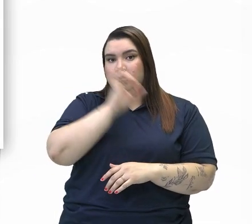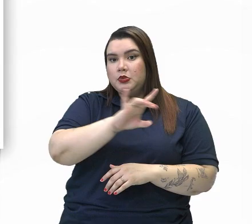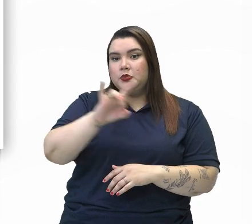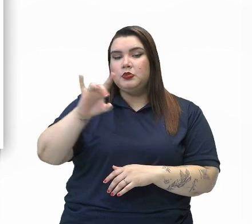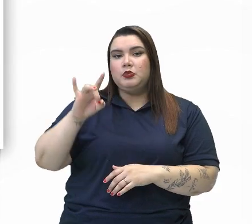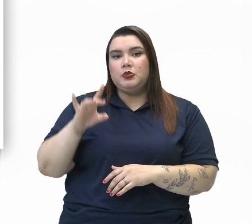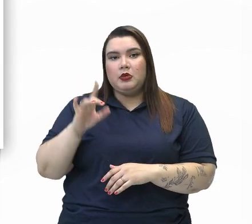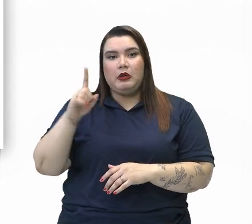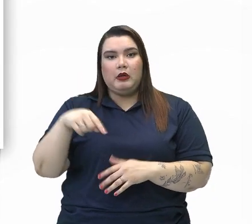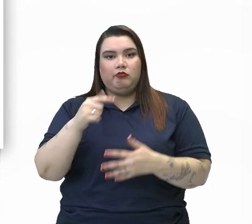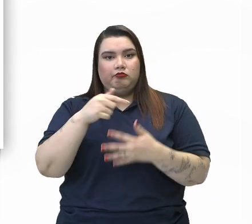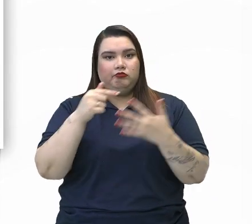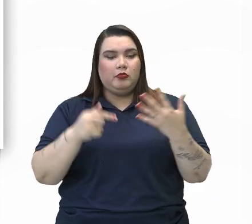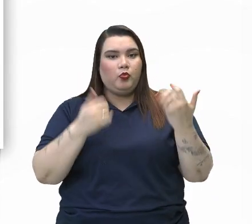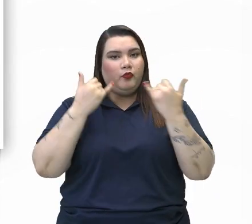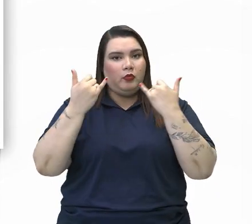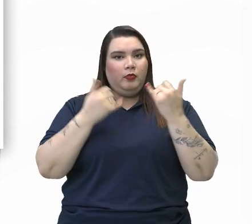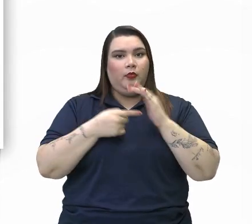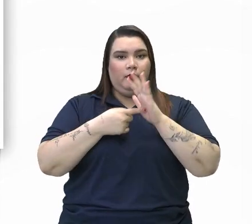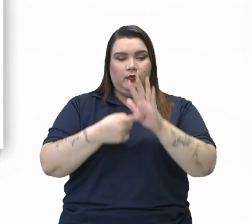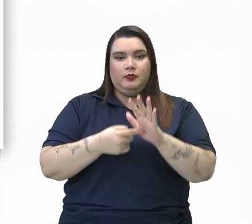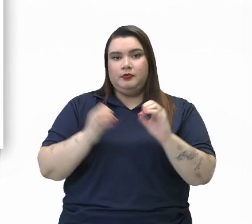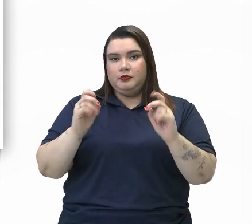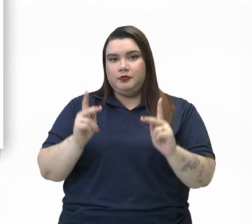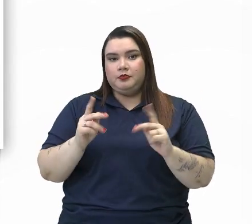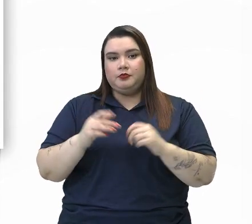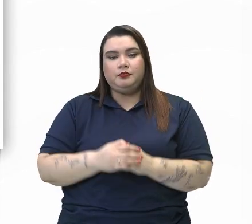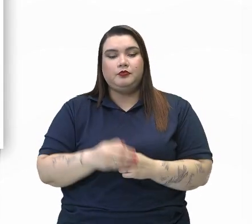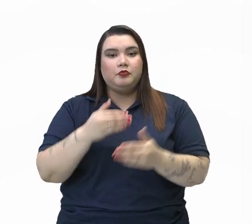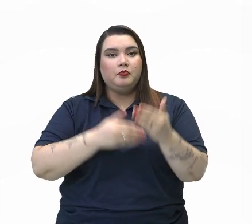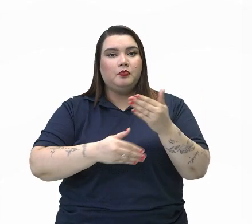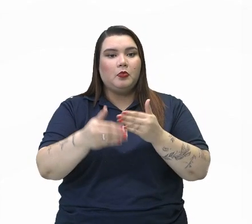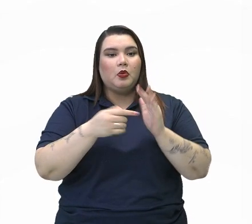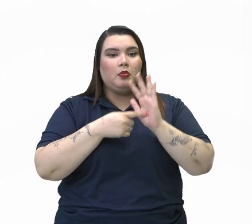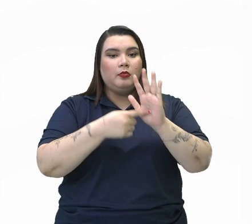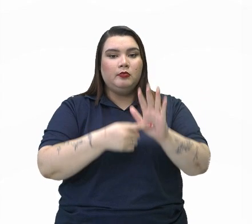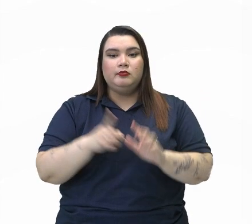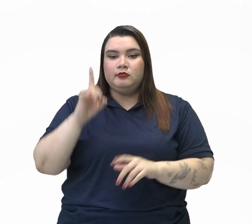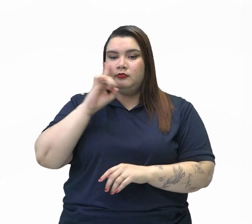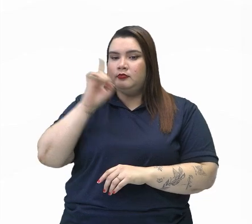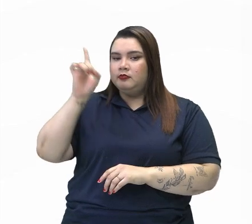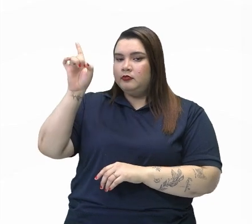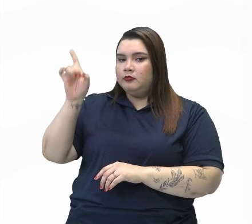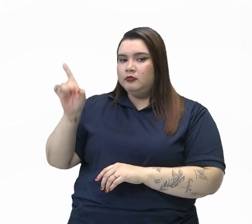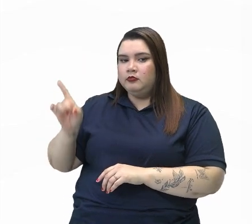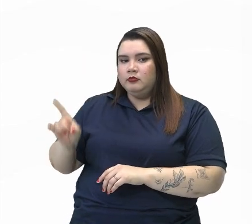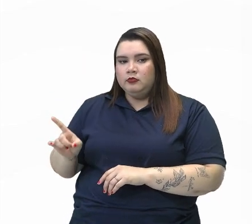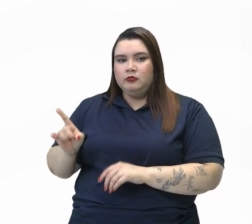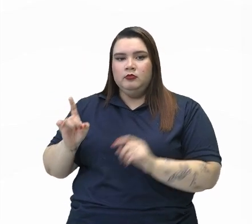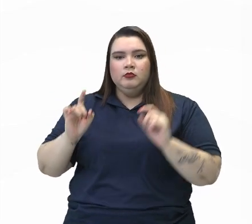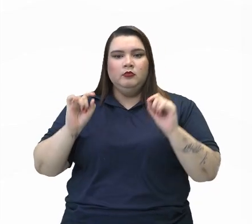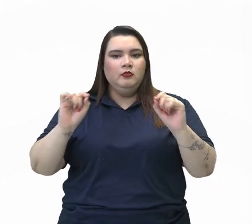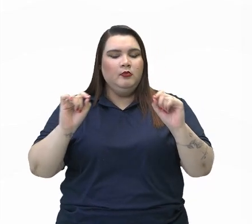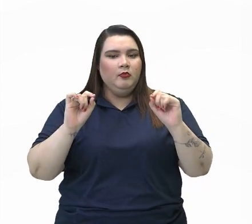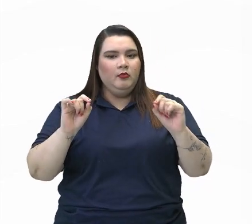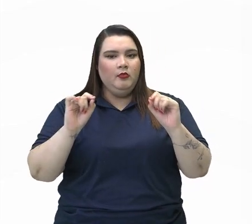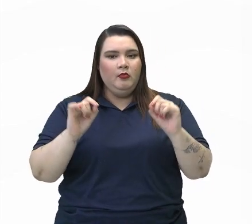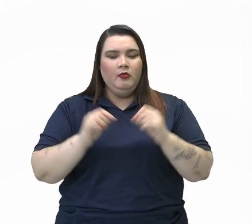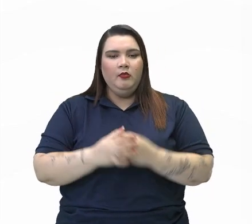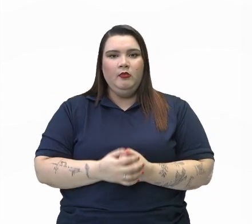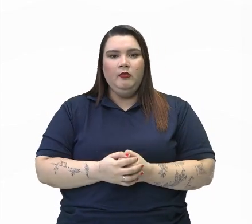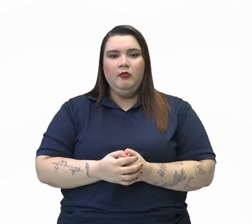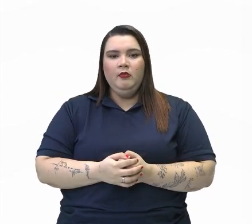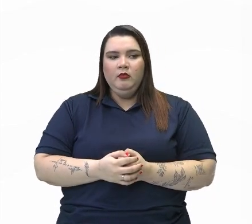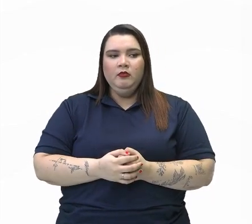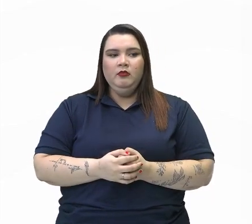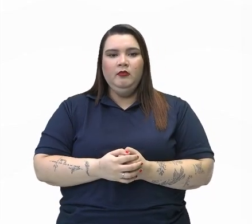pelos direitos humanos, tá? Na sequência, eu vou mostrar para vocês, olha só, Universal Declaration of Human